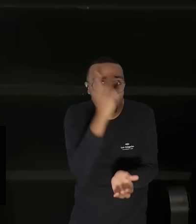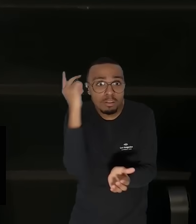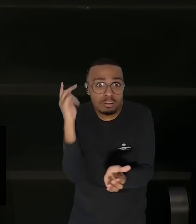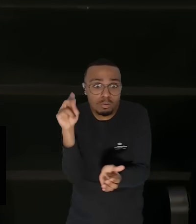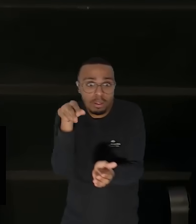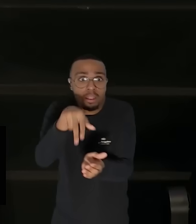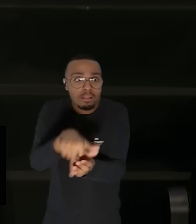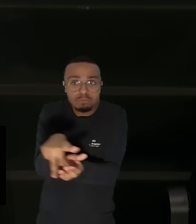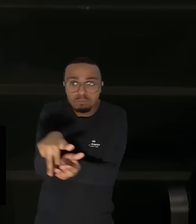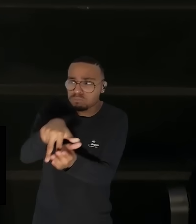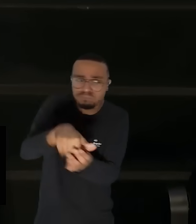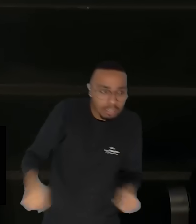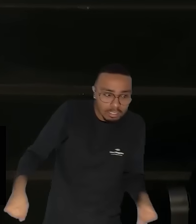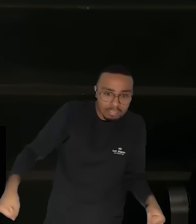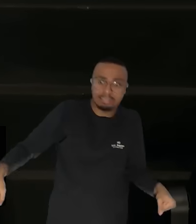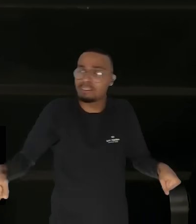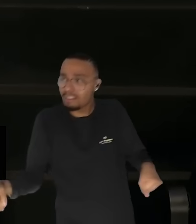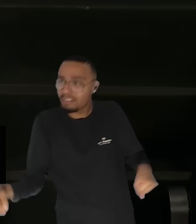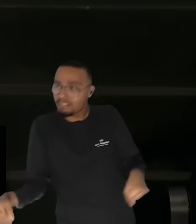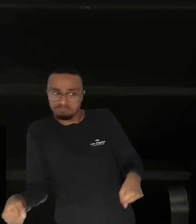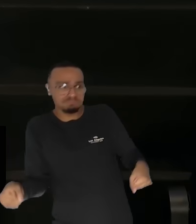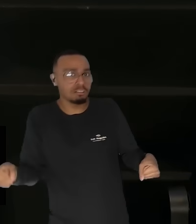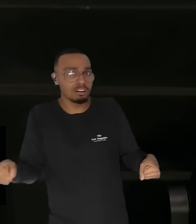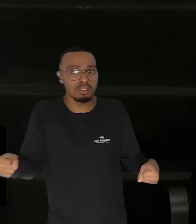se enchendo de água.